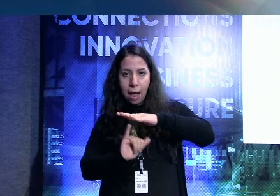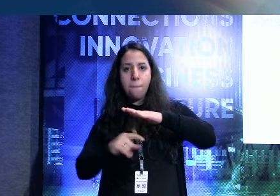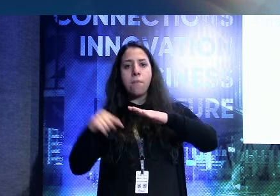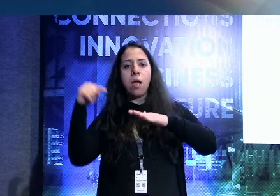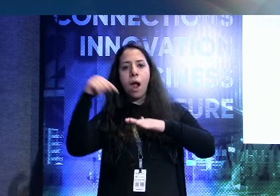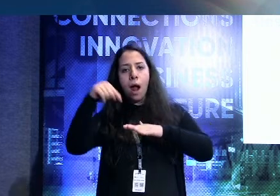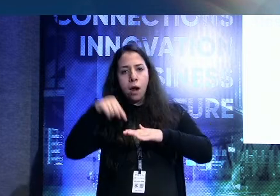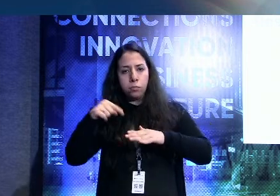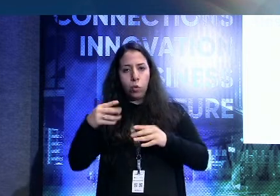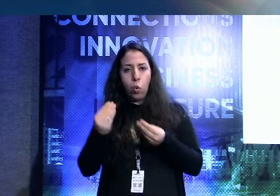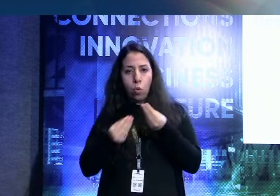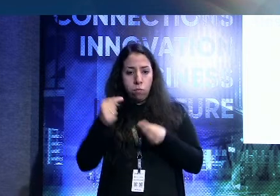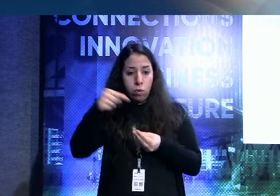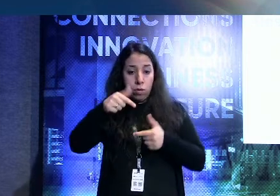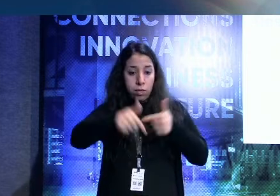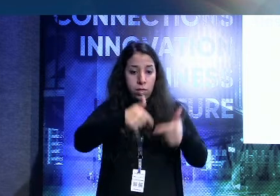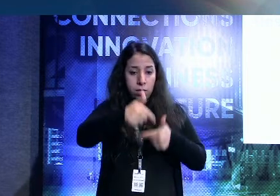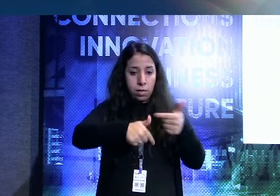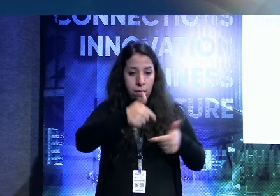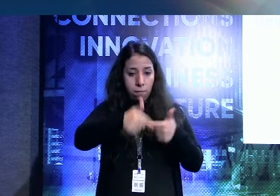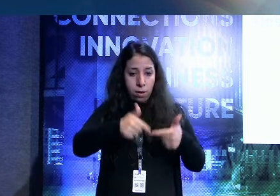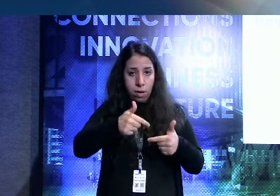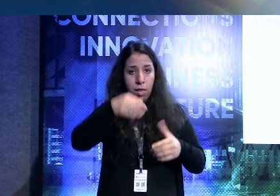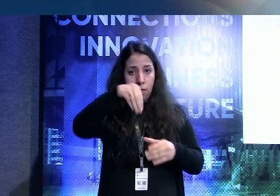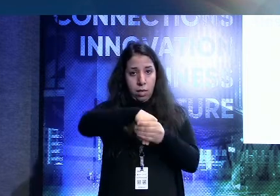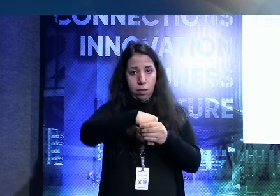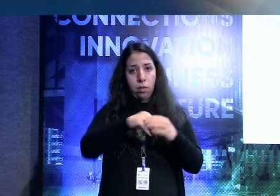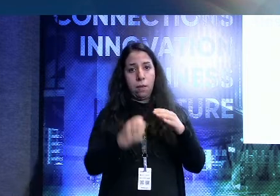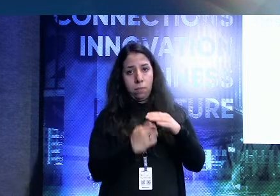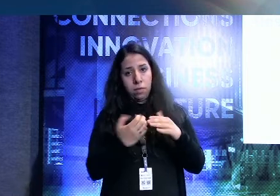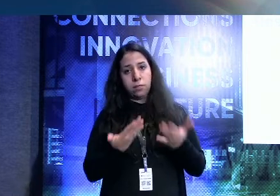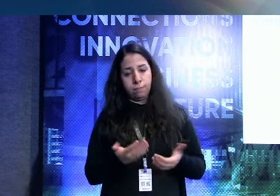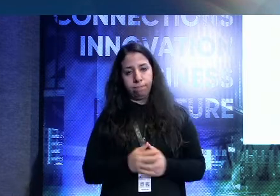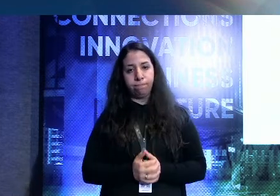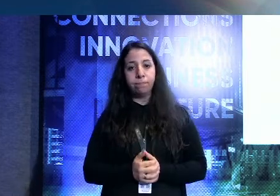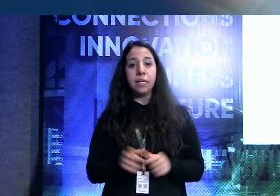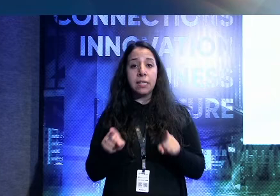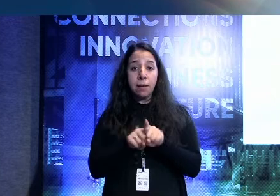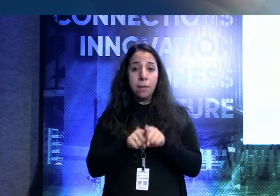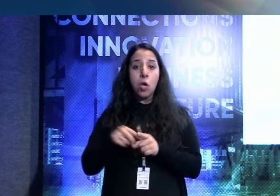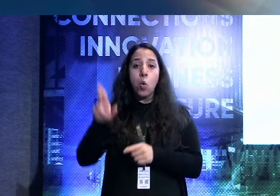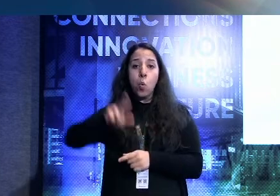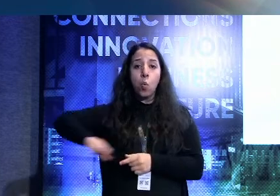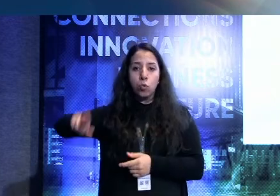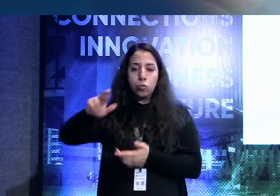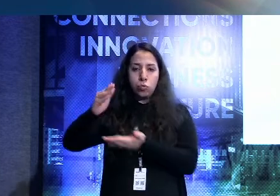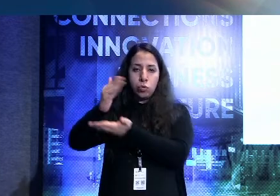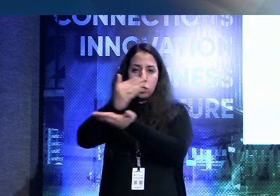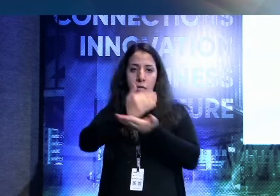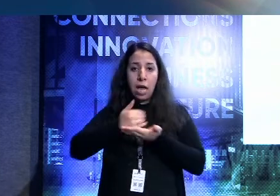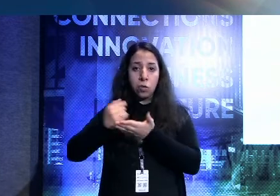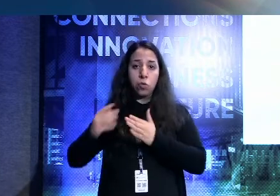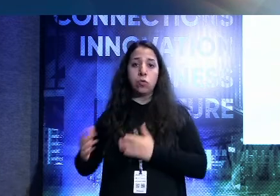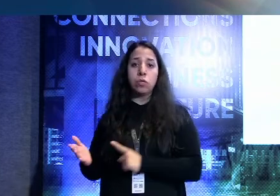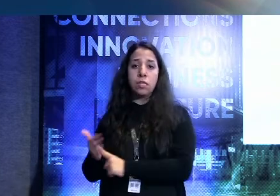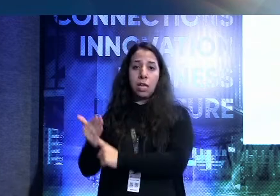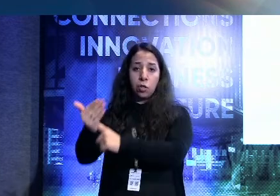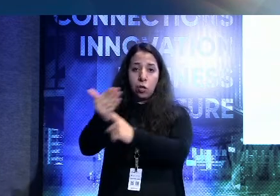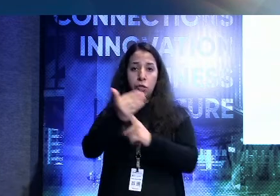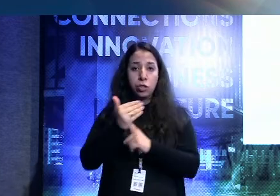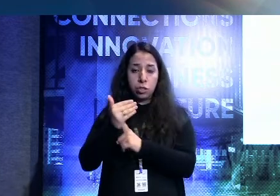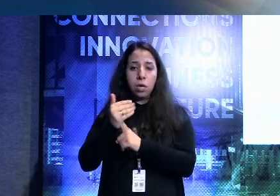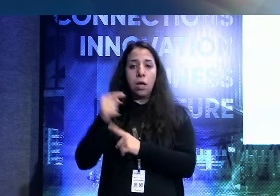vem trabalhando isso dentro da companhia também como um todo. E também o uso de dados e tecnologias como habilitadoras, né? Então, o nosso time de dados, para vocês terem uma